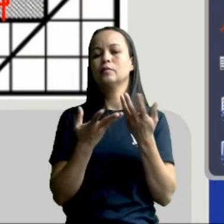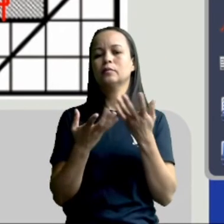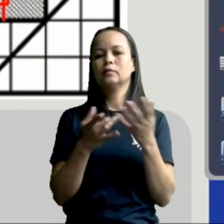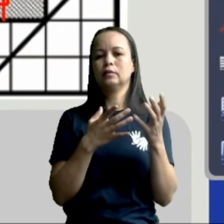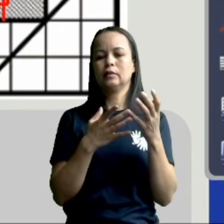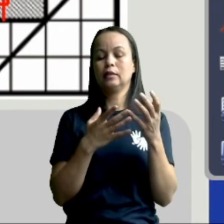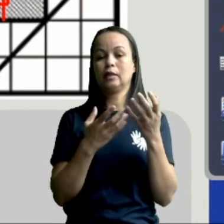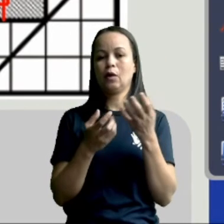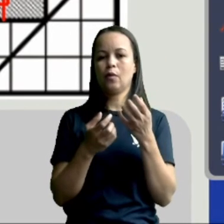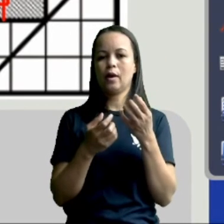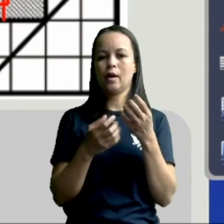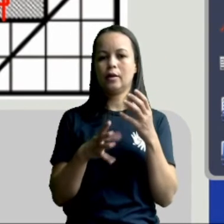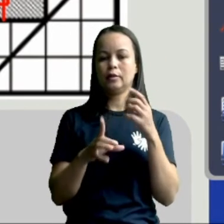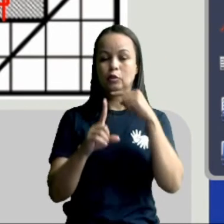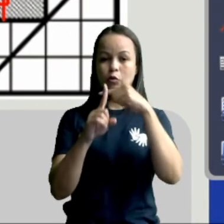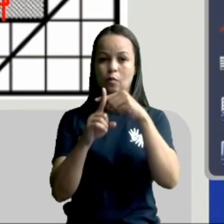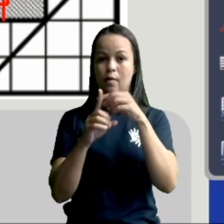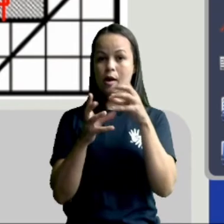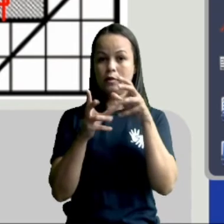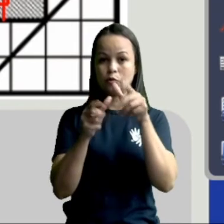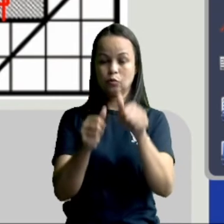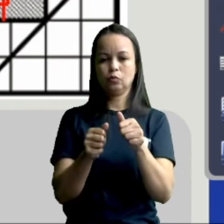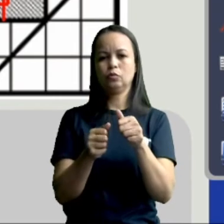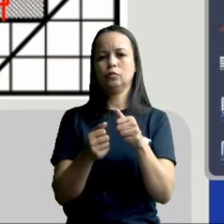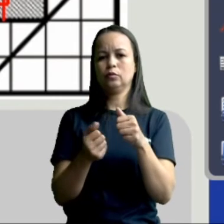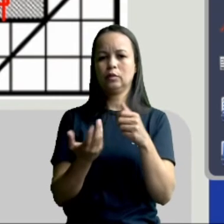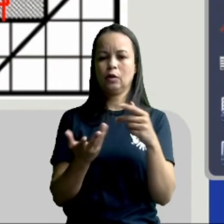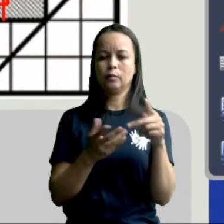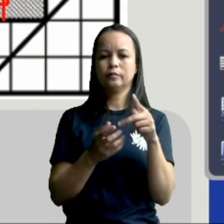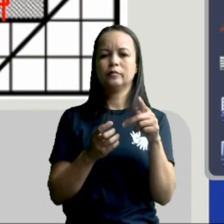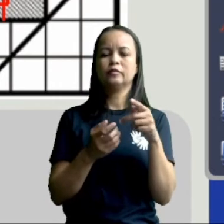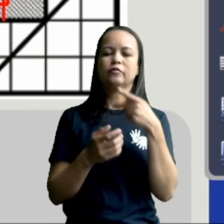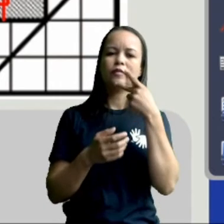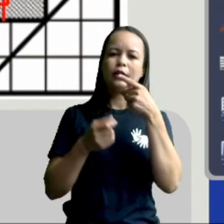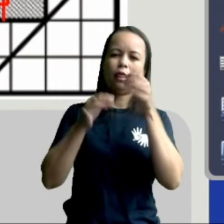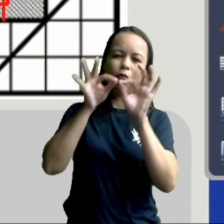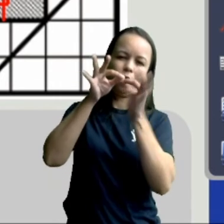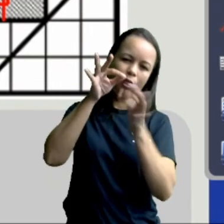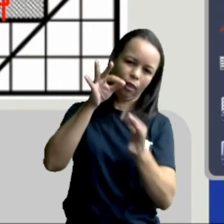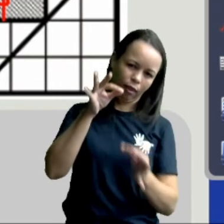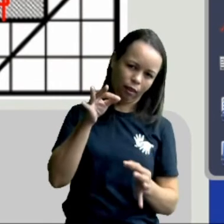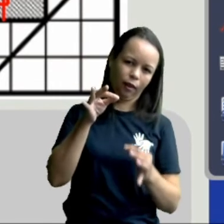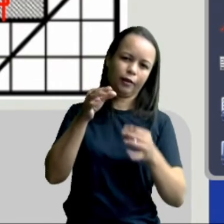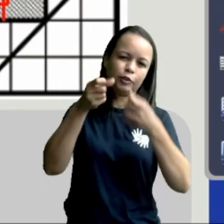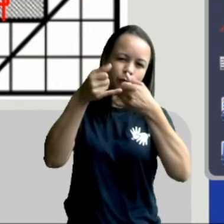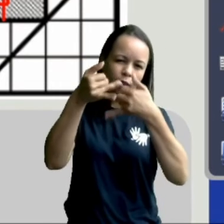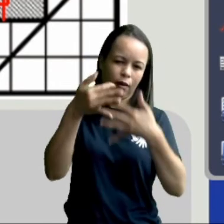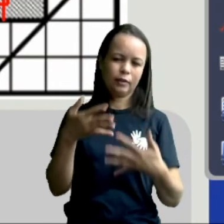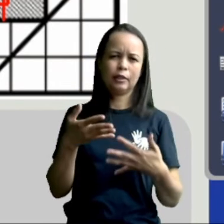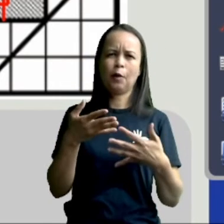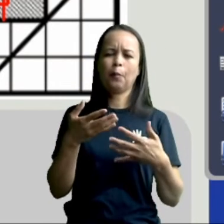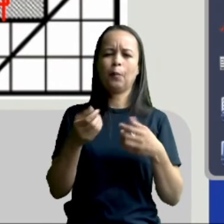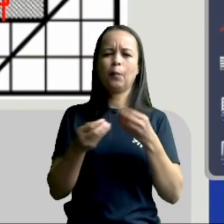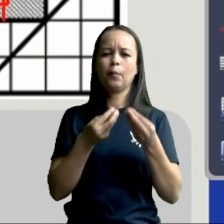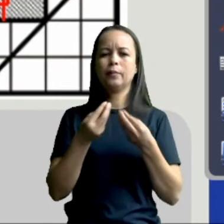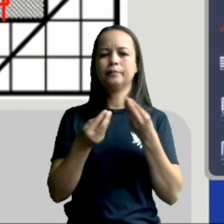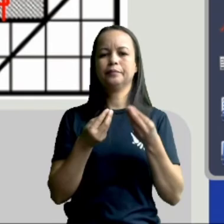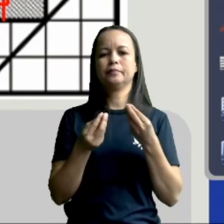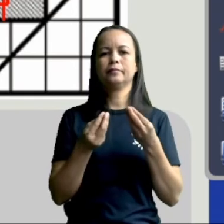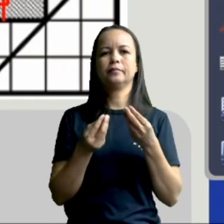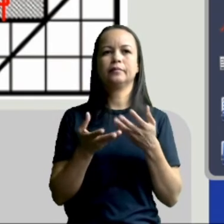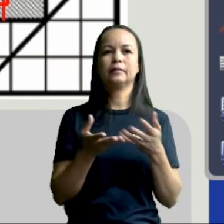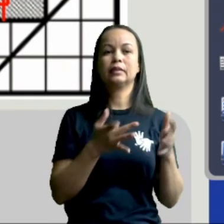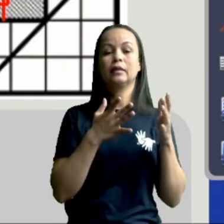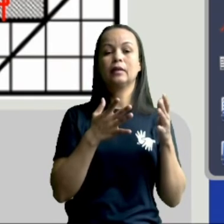Perímetro não é somar tudo? Então, veja, essa questão faz um enunciado bem longo, põe a medida aí do